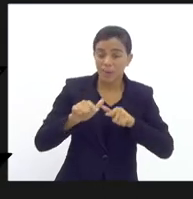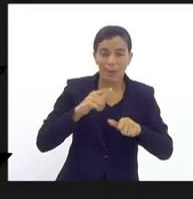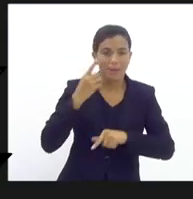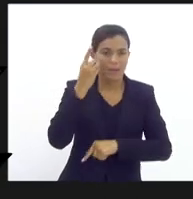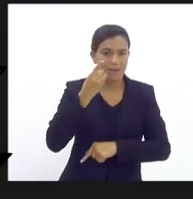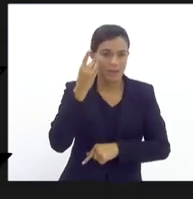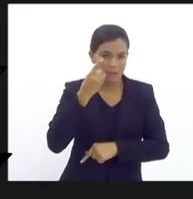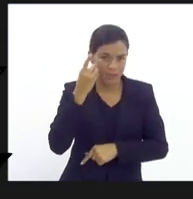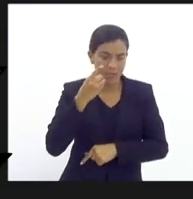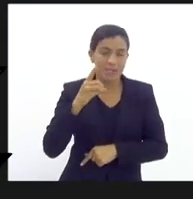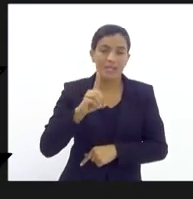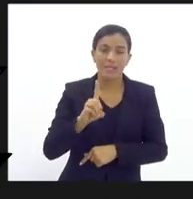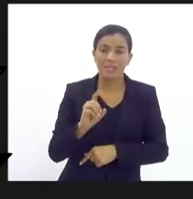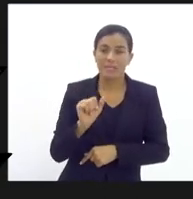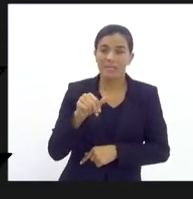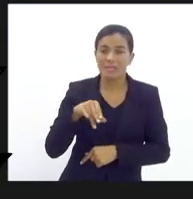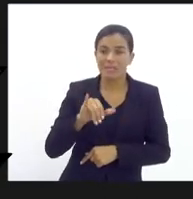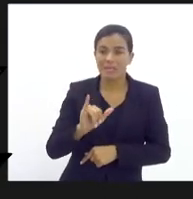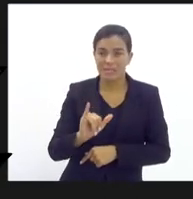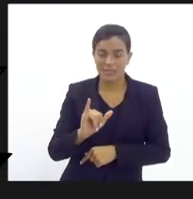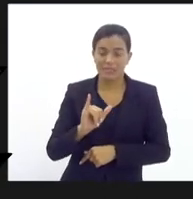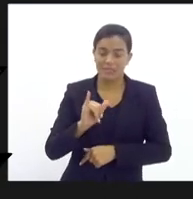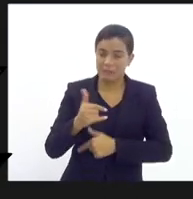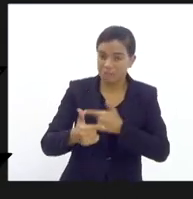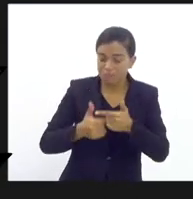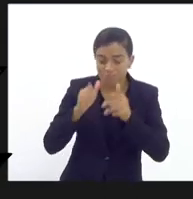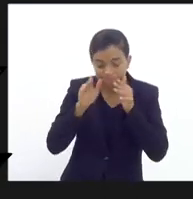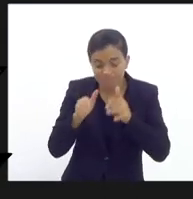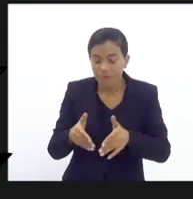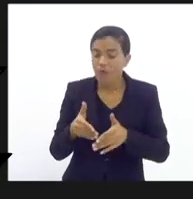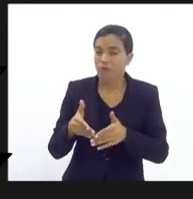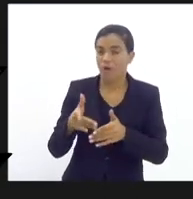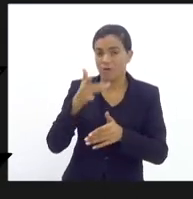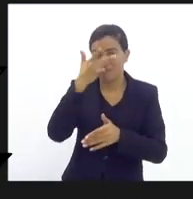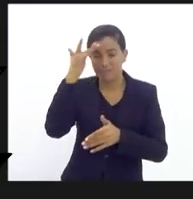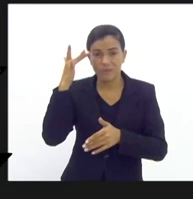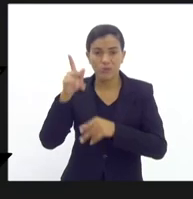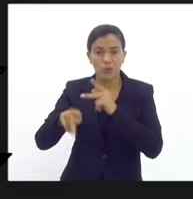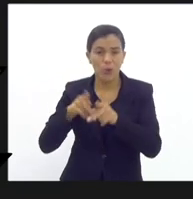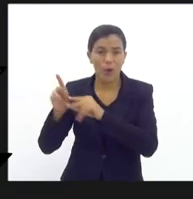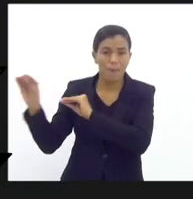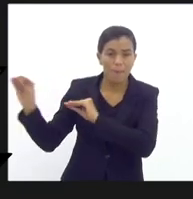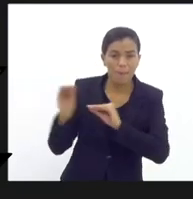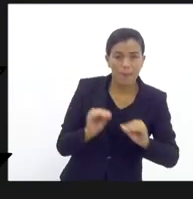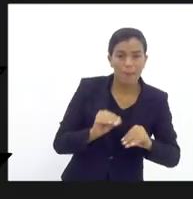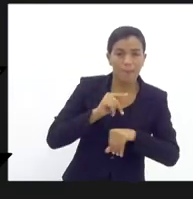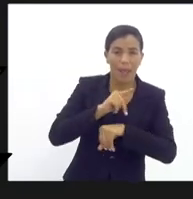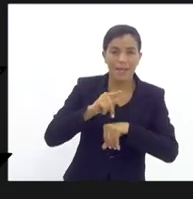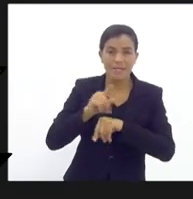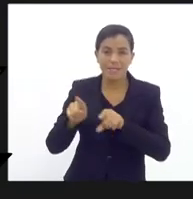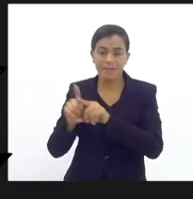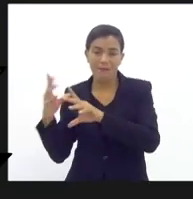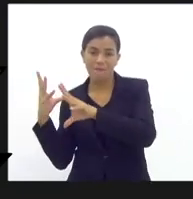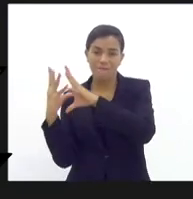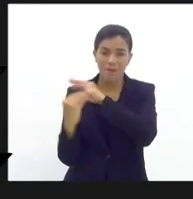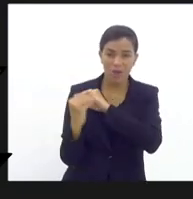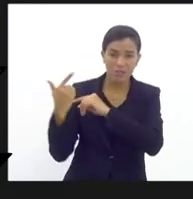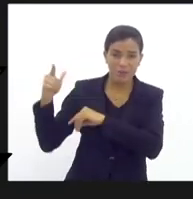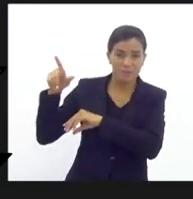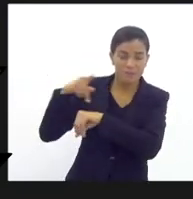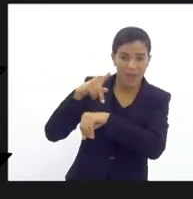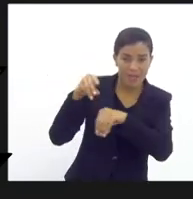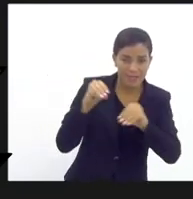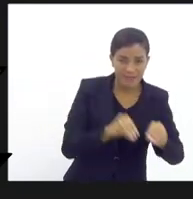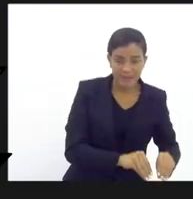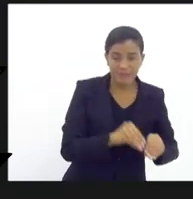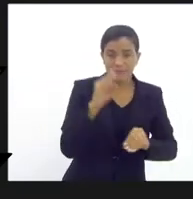deputada Dani Monteiro tem feito relação à população refugiada Imigrante que está no nosso país a uma data da deputada tem